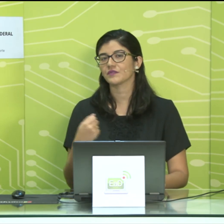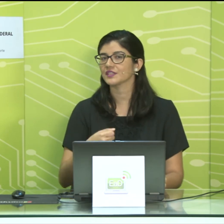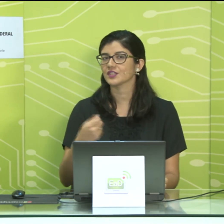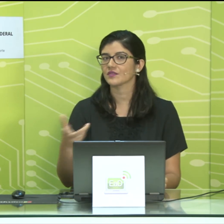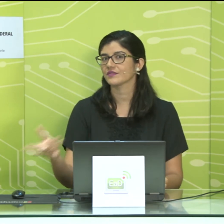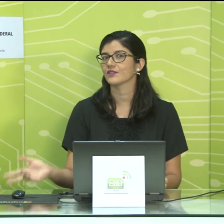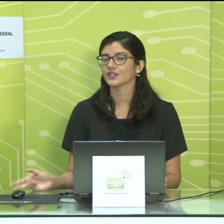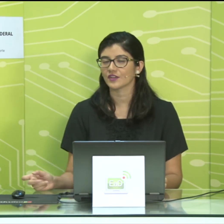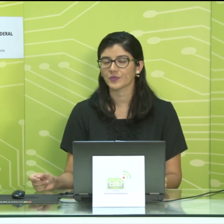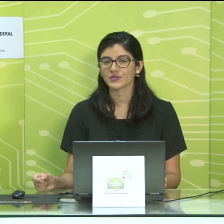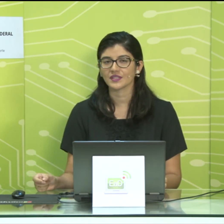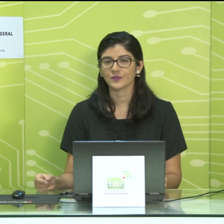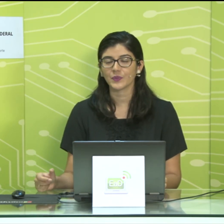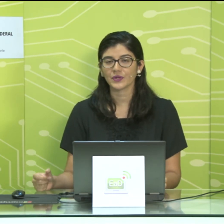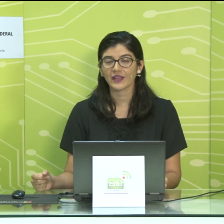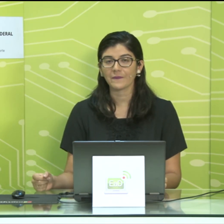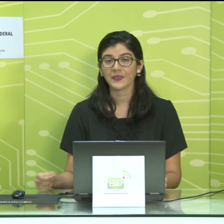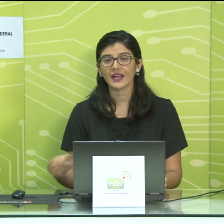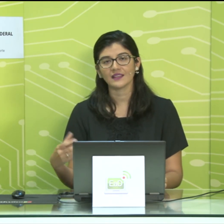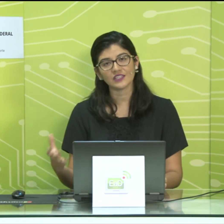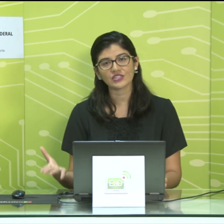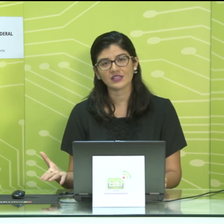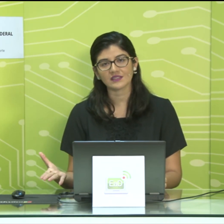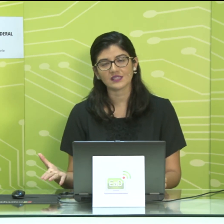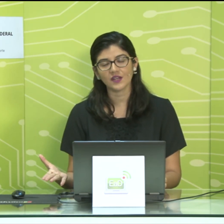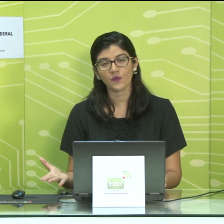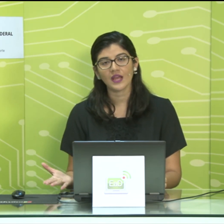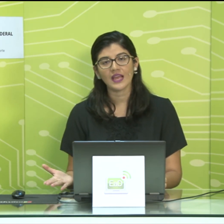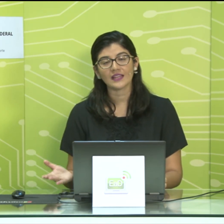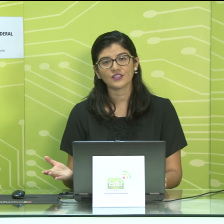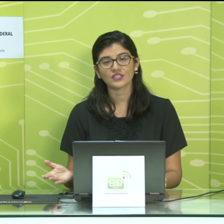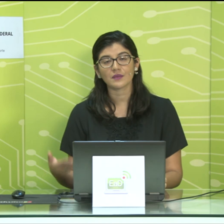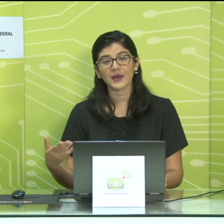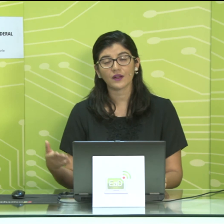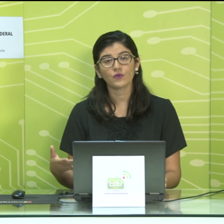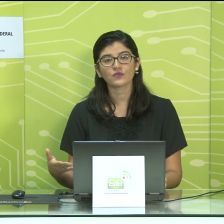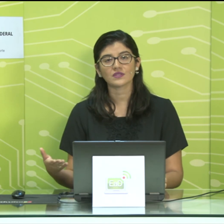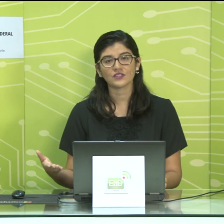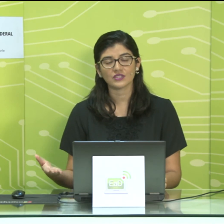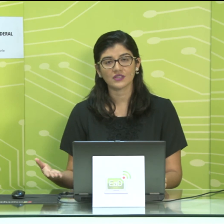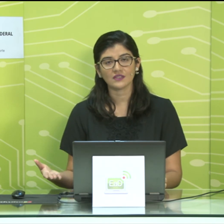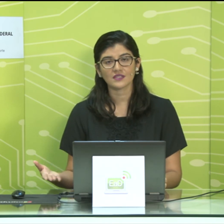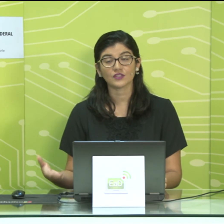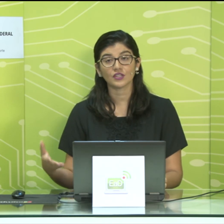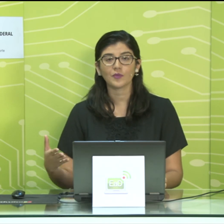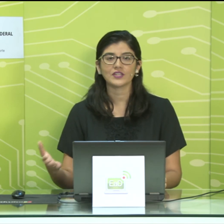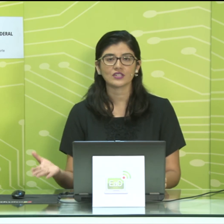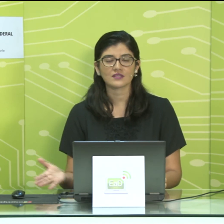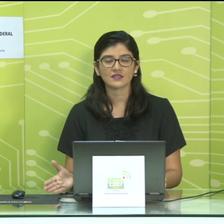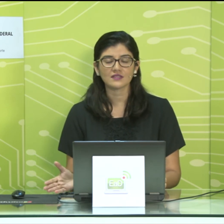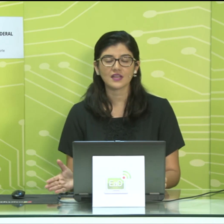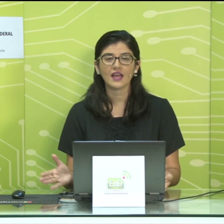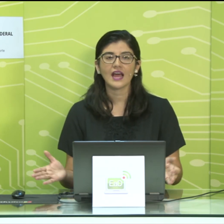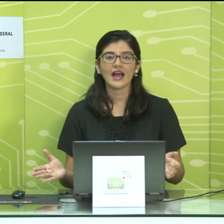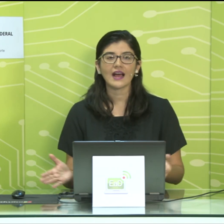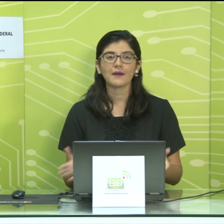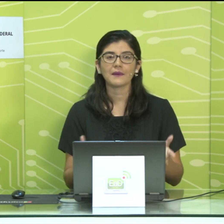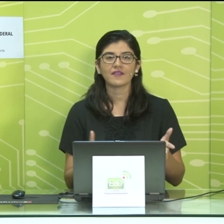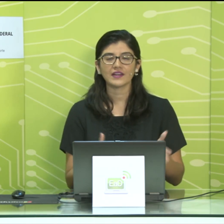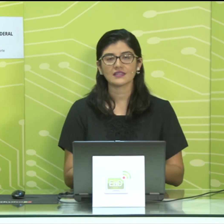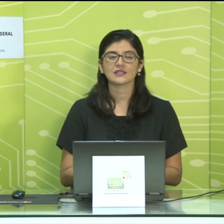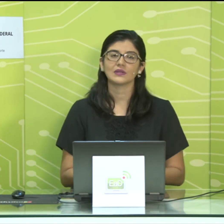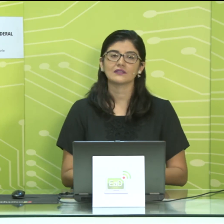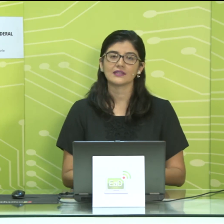fala 99,9%? Porque a legislação, ela diz que para cursos à distância, totalmente à distância,